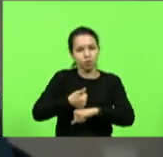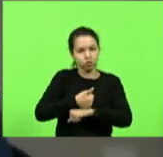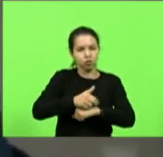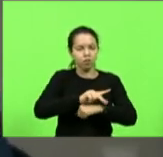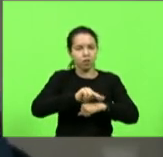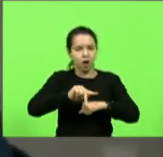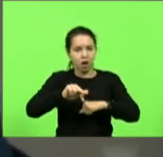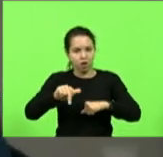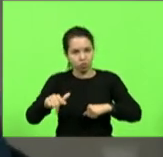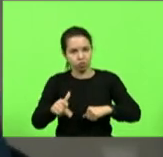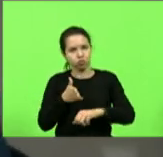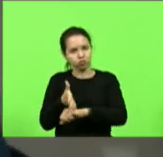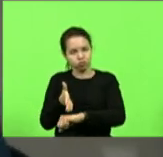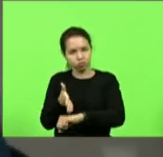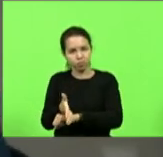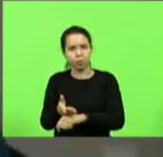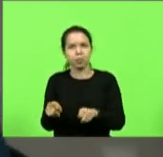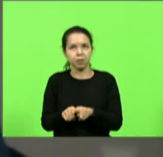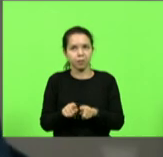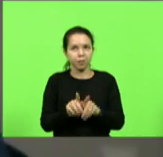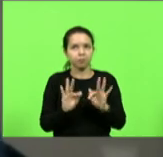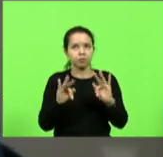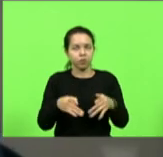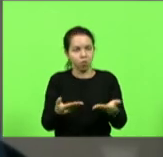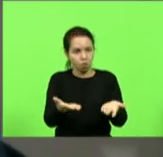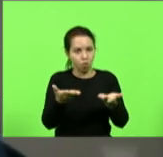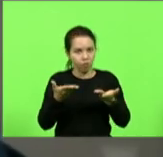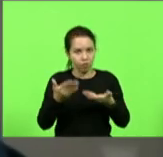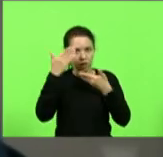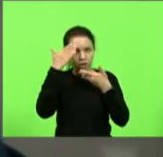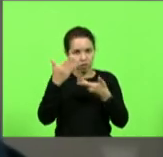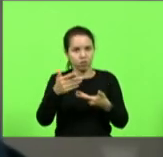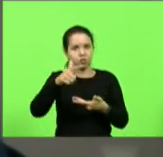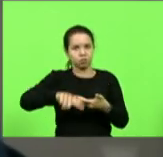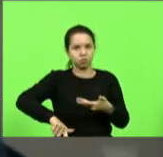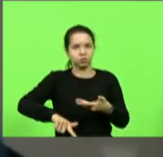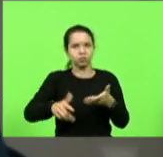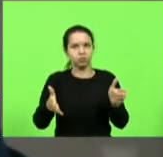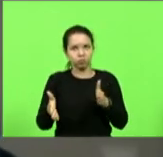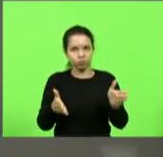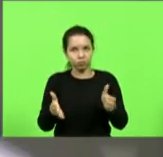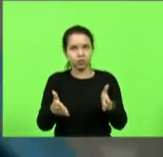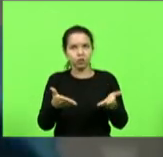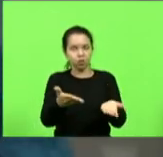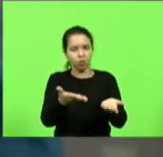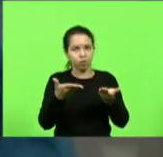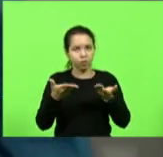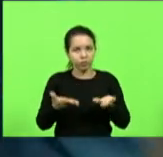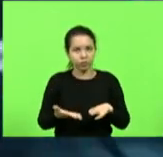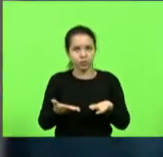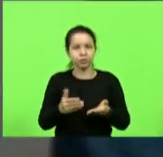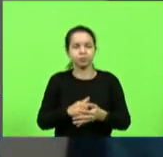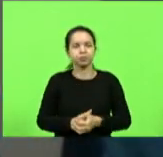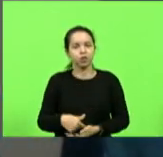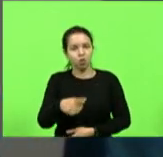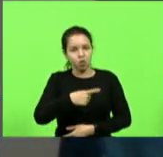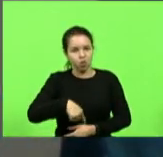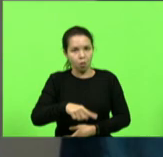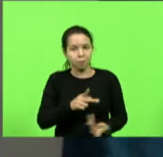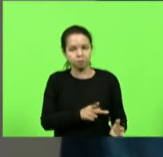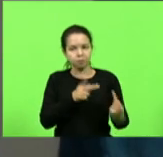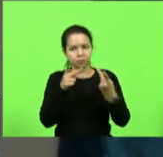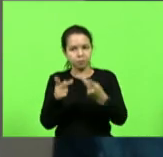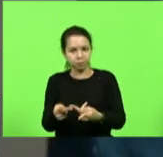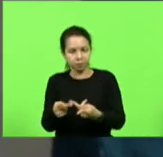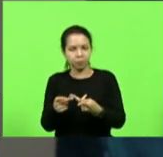E aí, por fim, né, eu convido, agradeço mais uma vez o espaço de debate, e eu recomendo que a gente possa visitar os